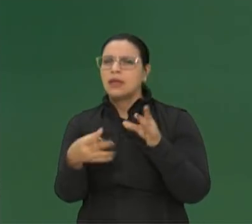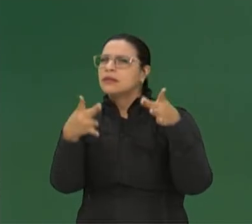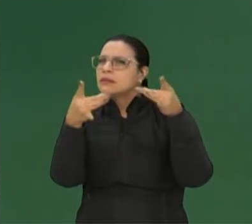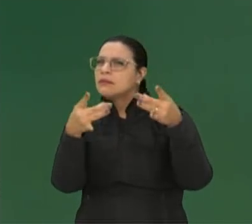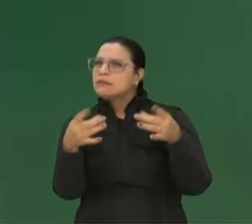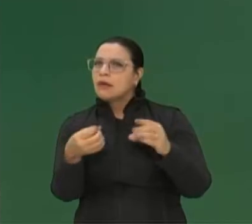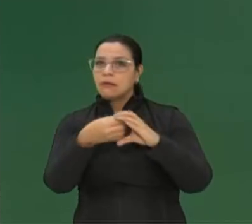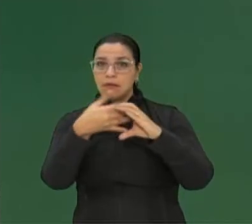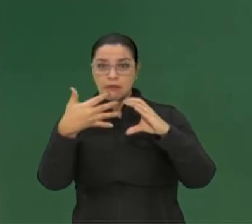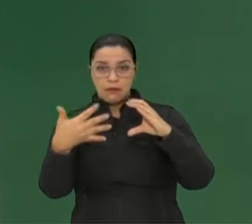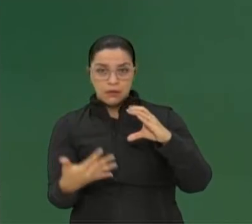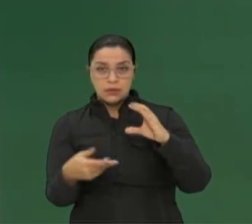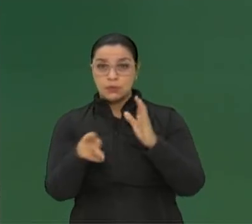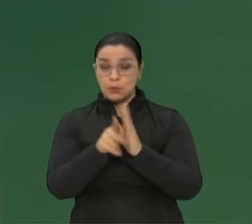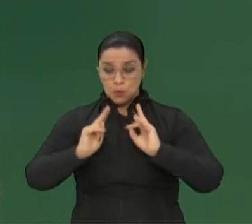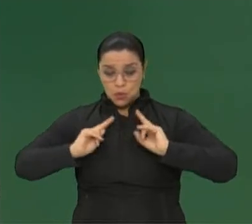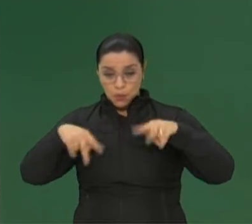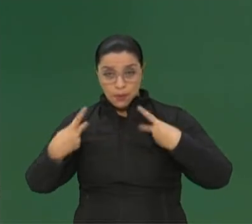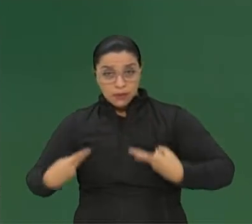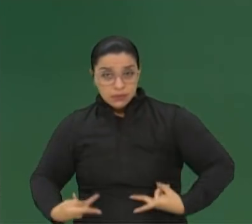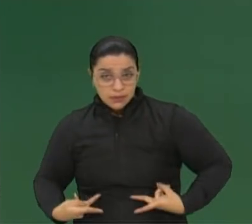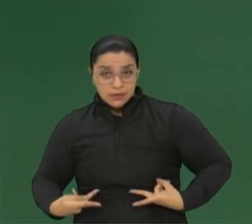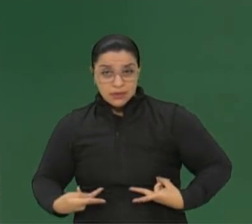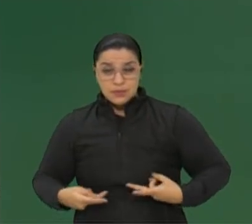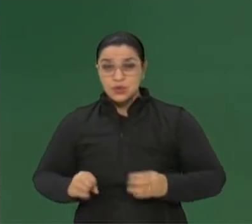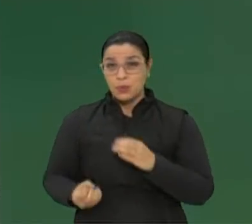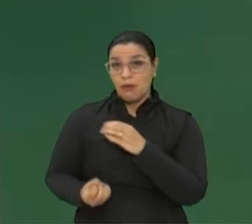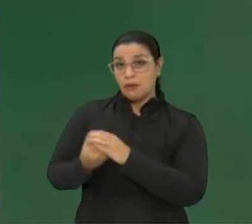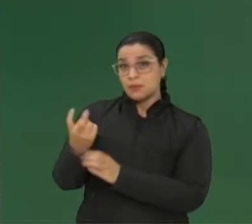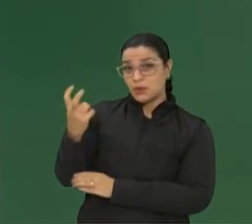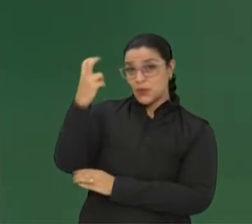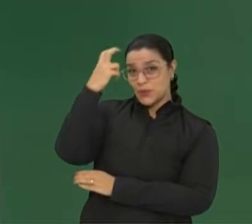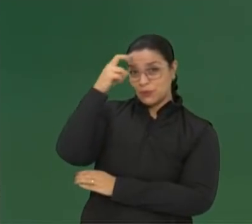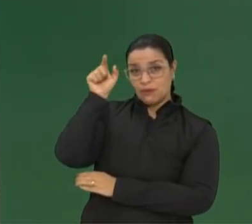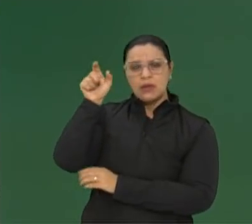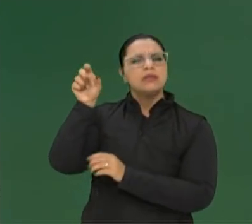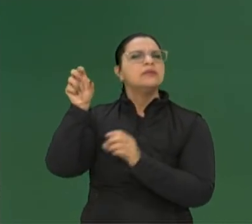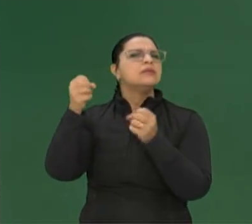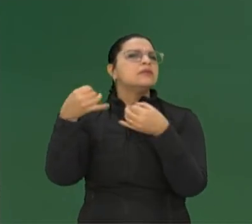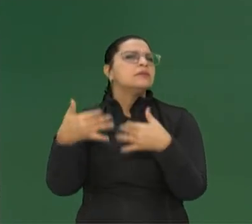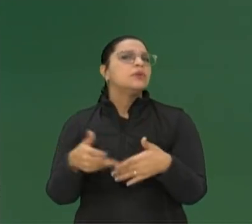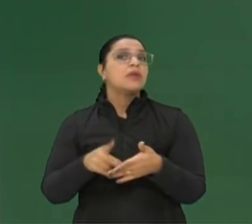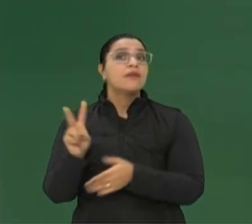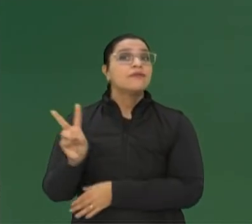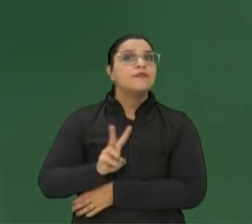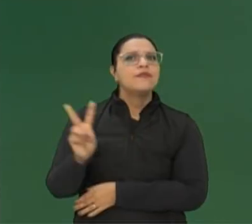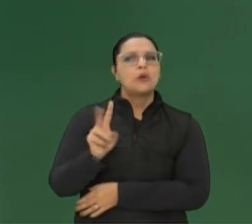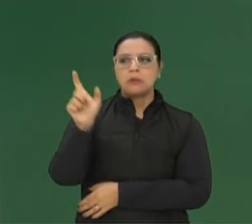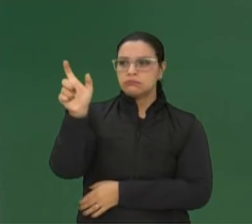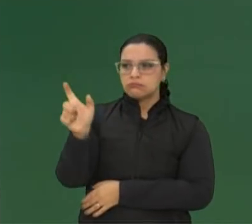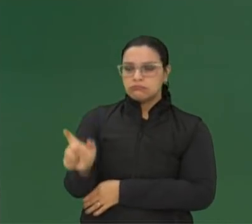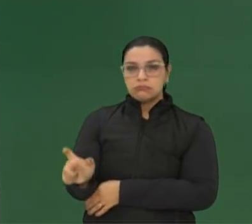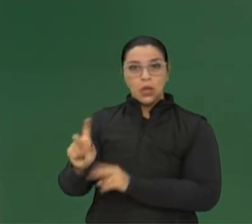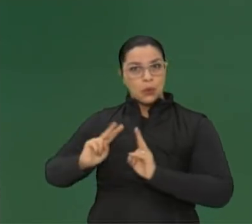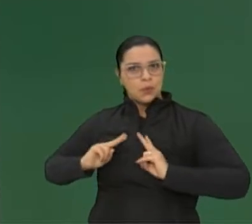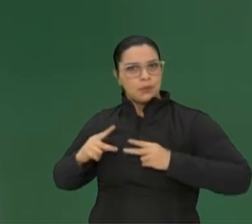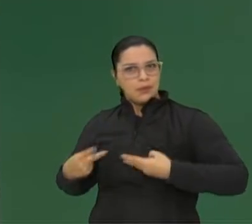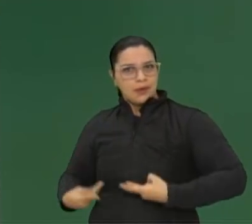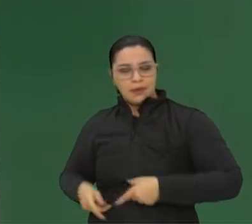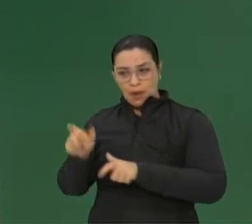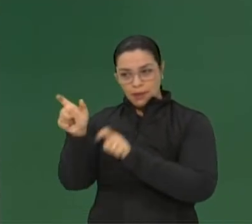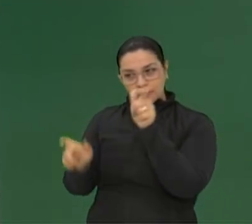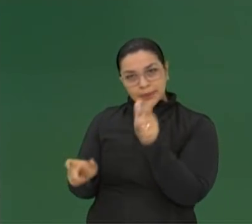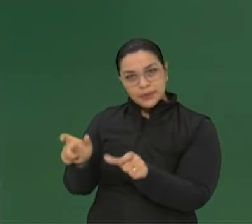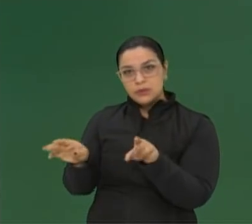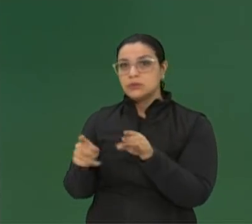como característica do humanismo e do renascimento cultural do Shakespeare, seria justamente essa valorização do ser humano, né? Porque